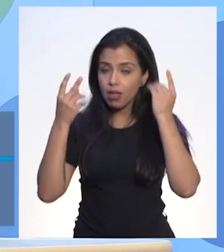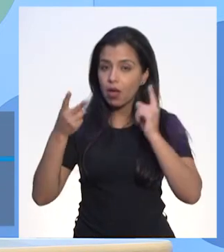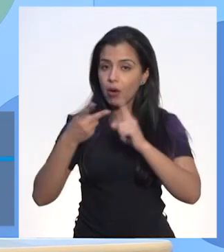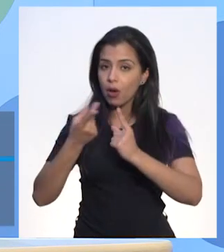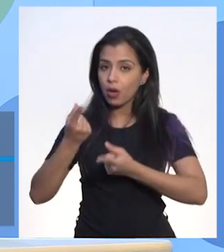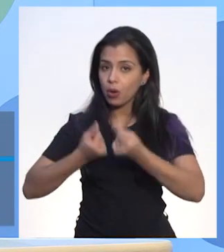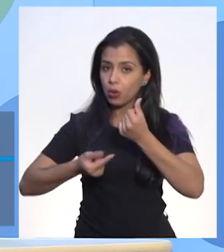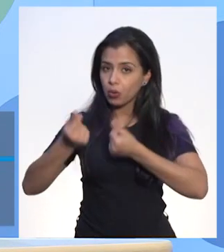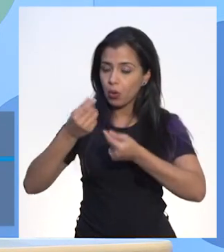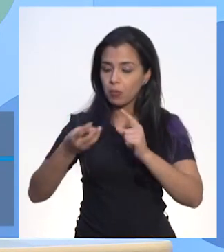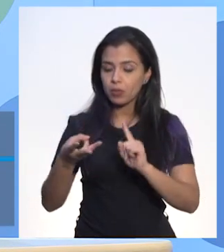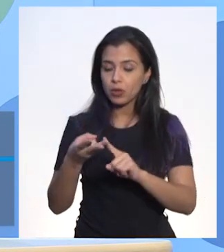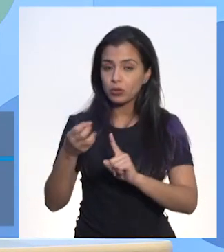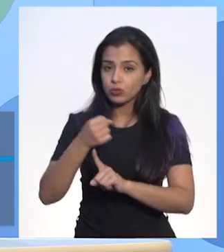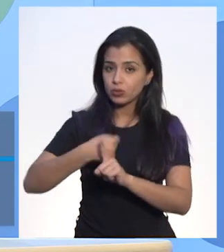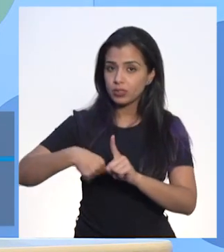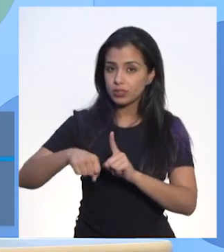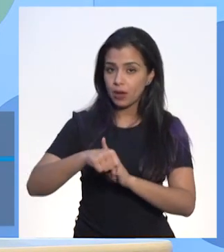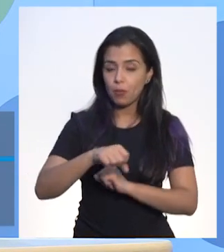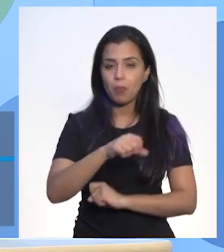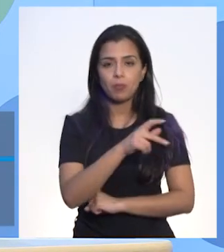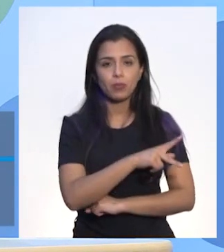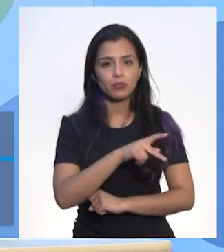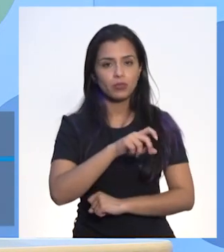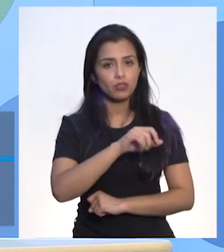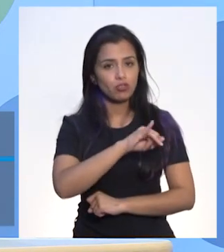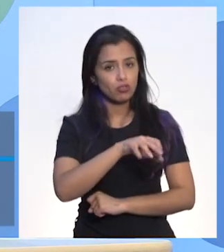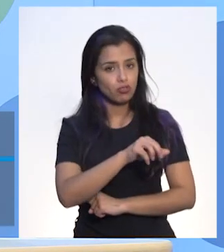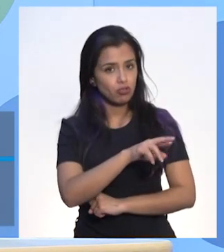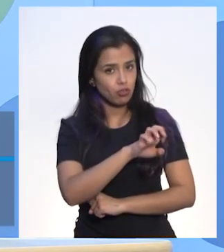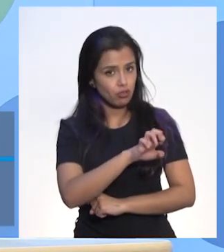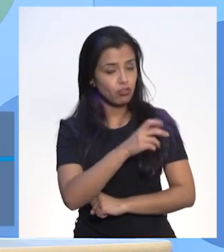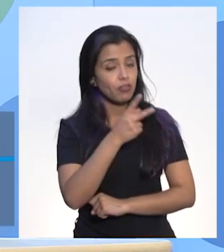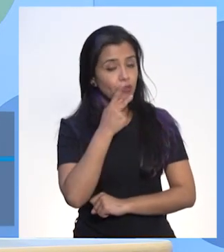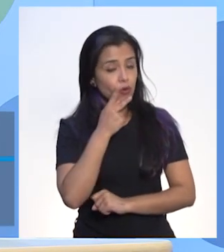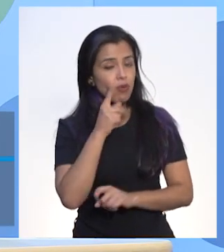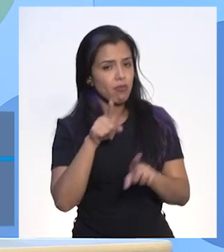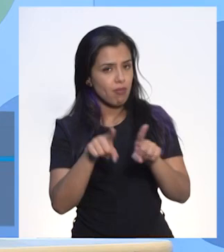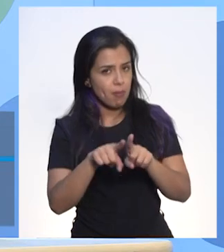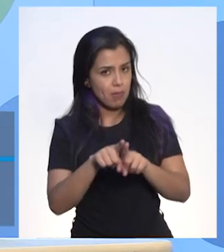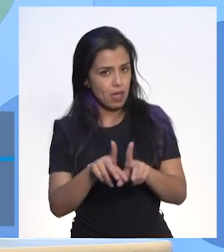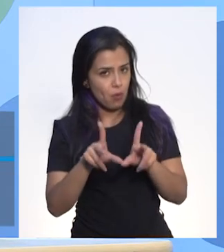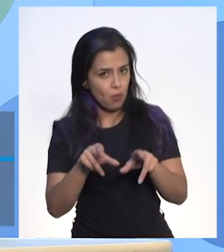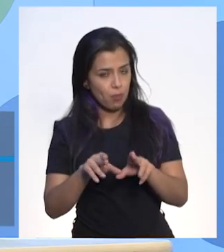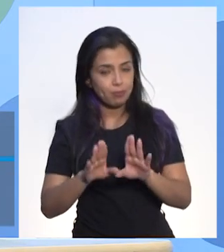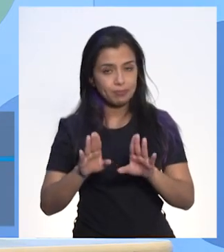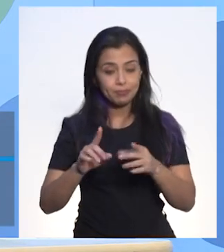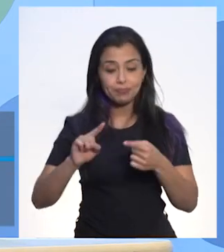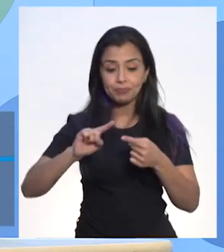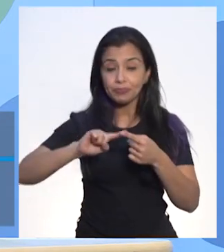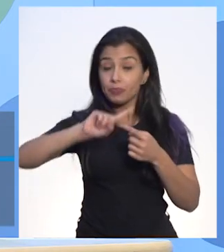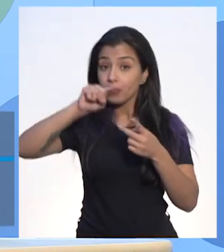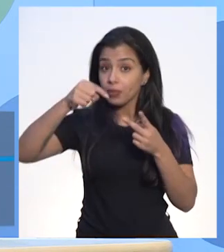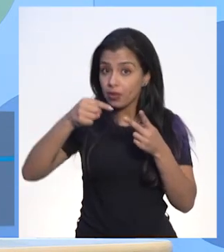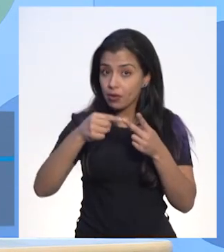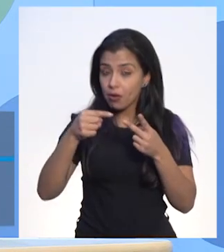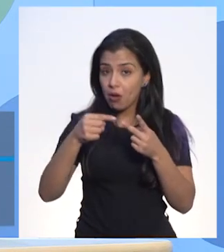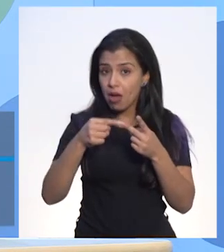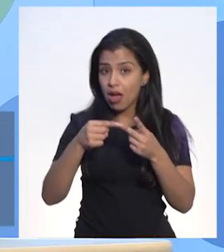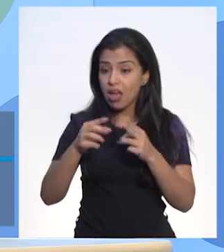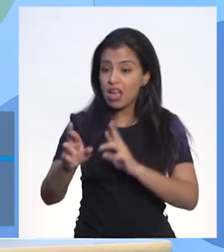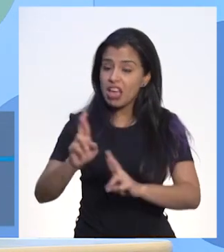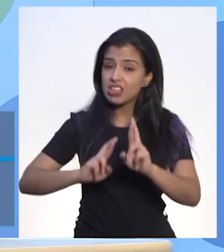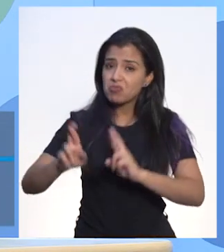professor Georges também respondeu a mesma coisa para a pergunta 1. Já para a pergunta 2, professor, não tivemos